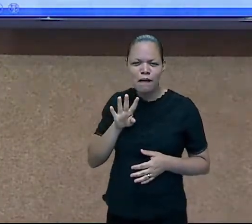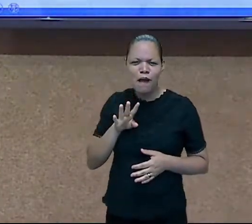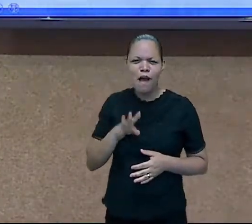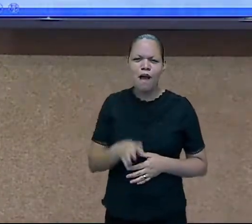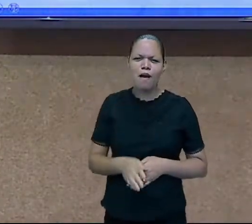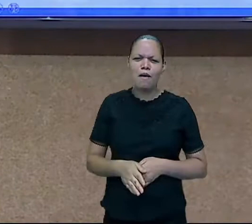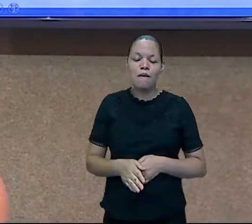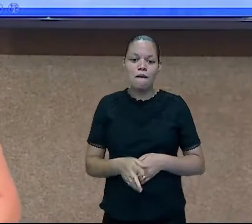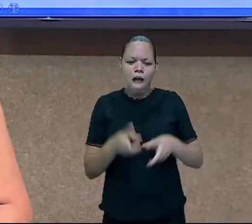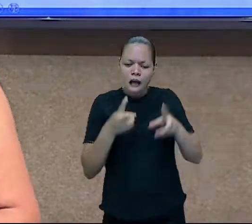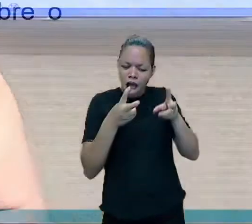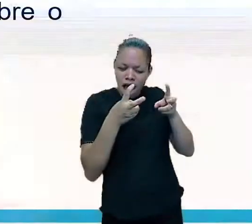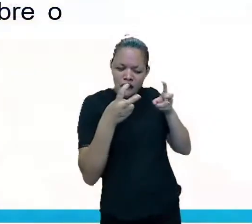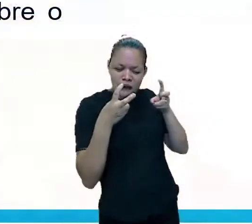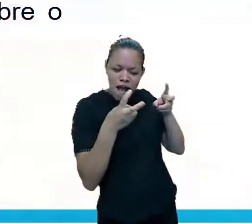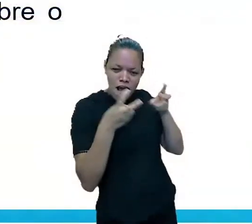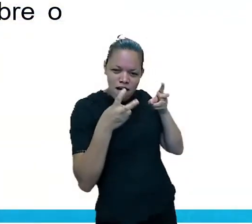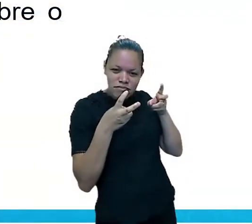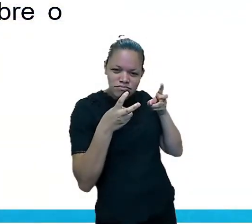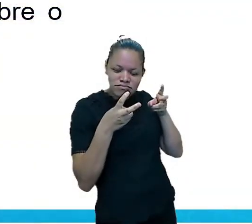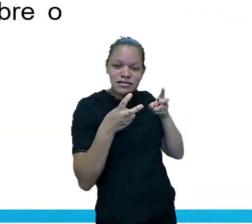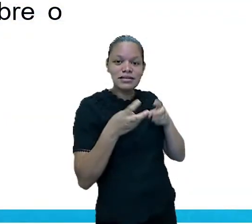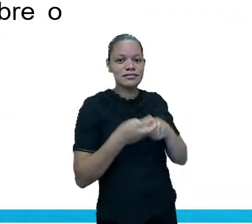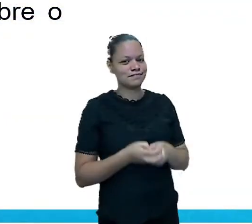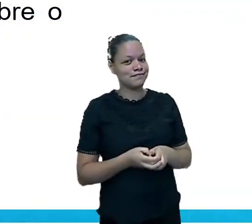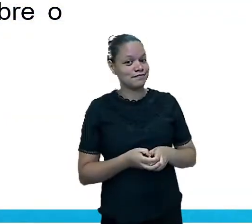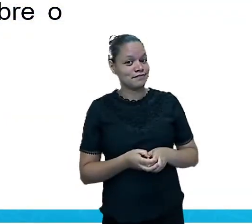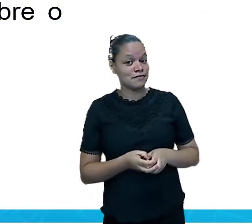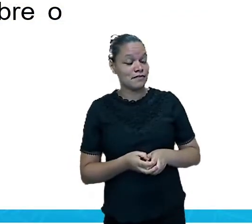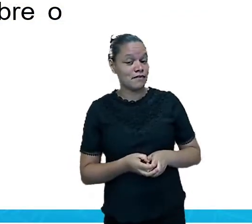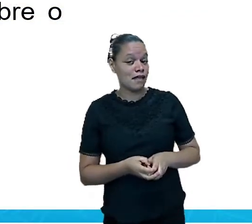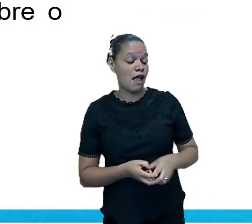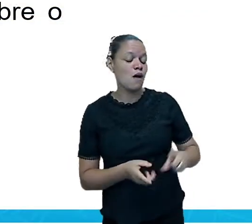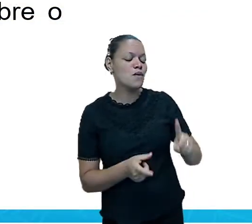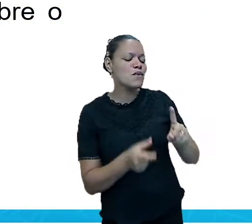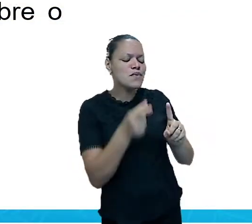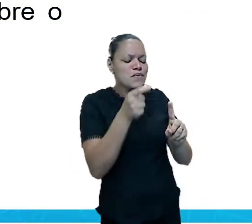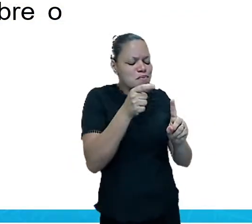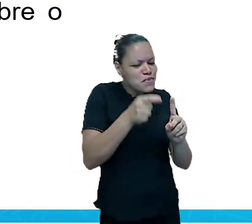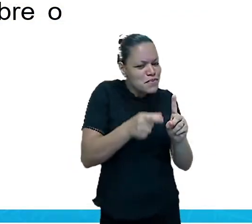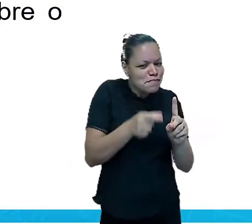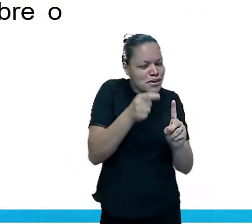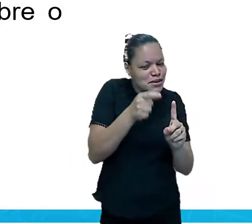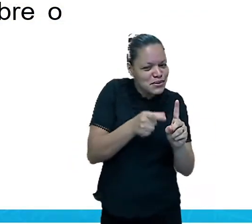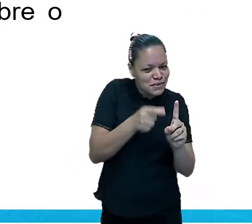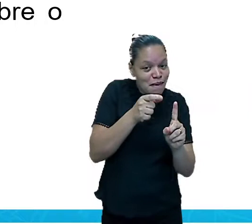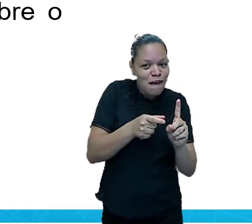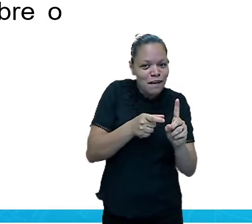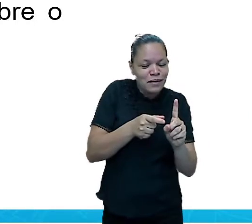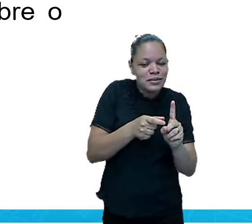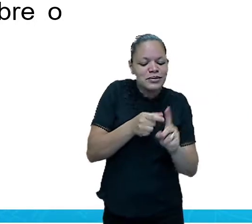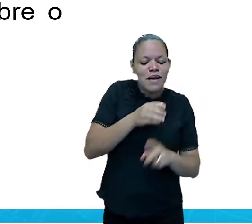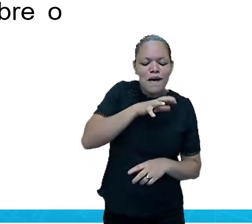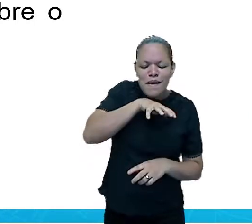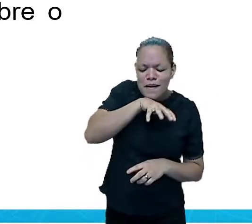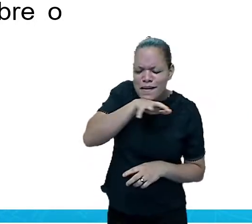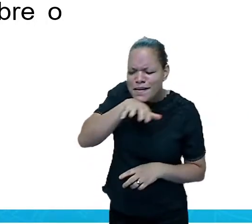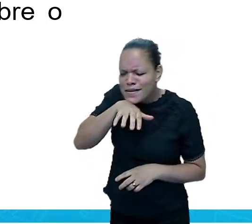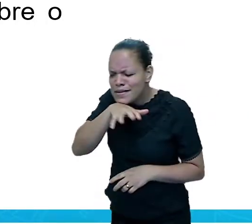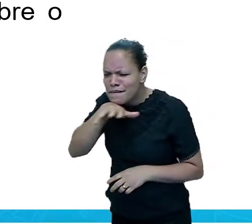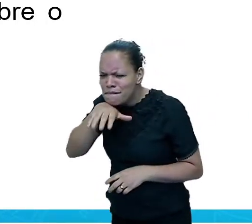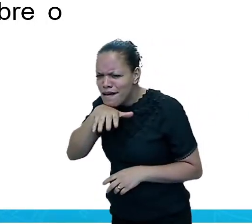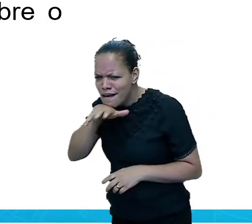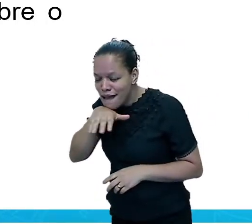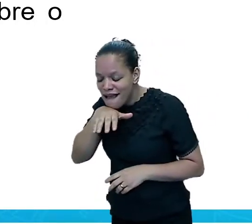prende a nossa atenção. Os personagens de uma fábula são animais e